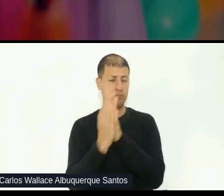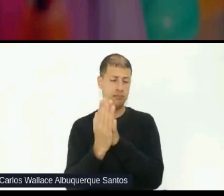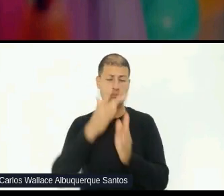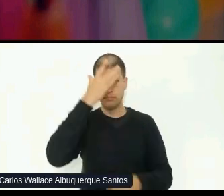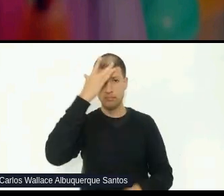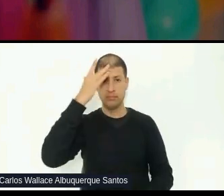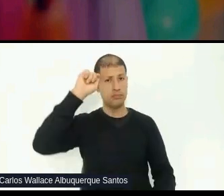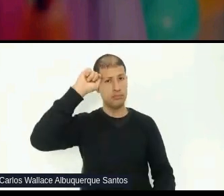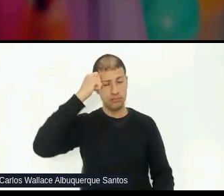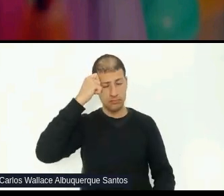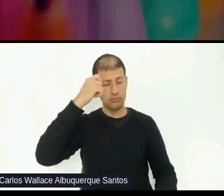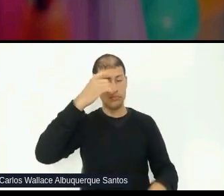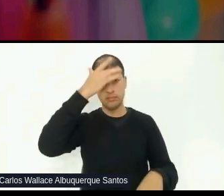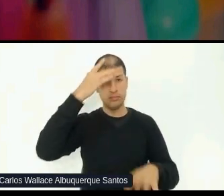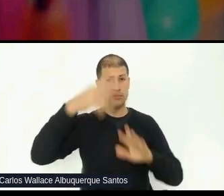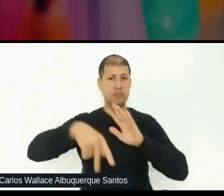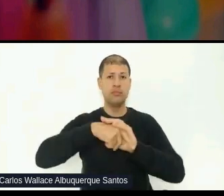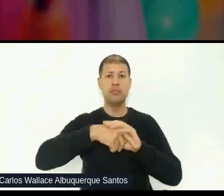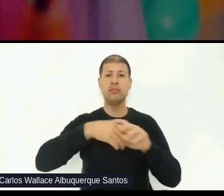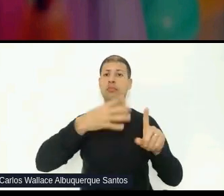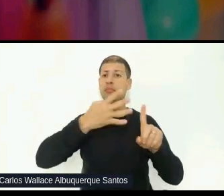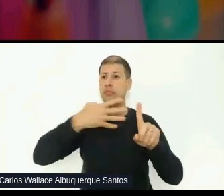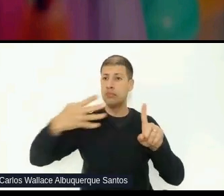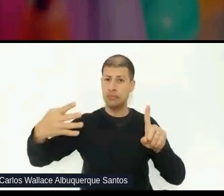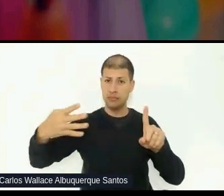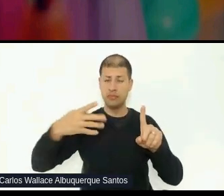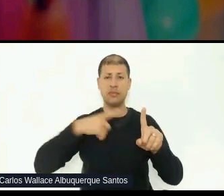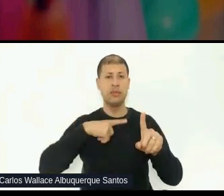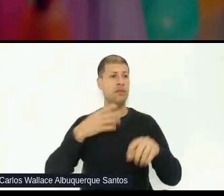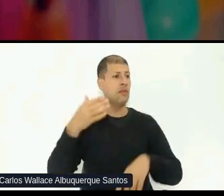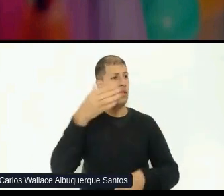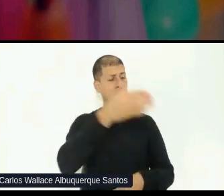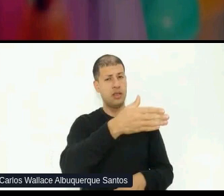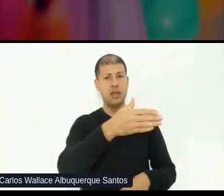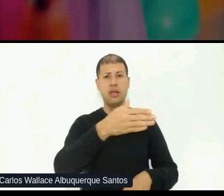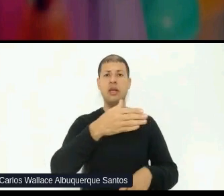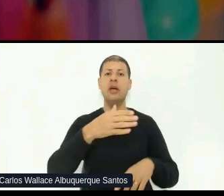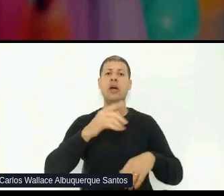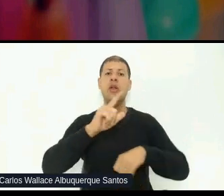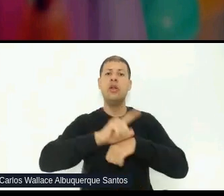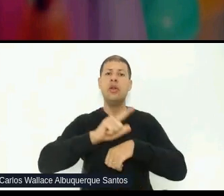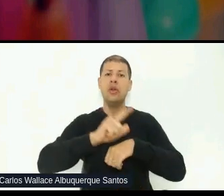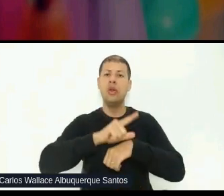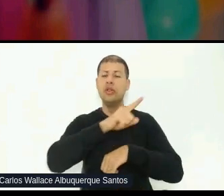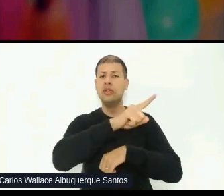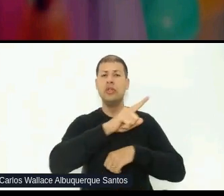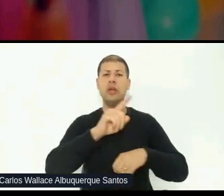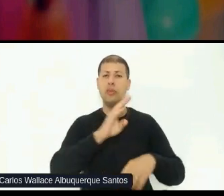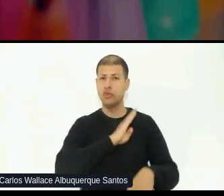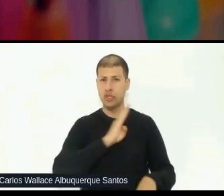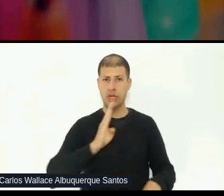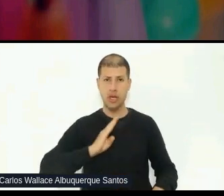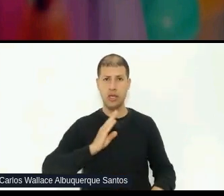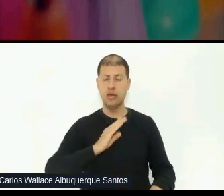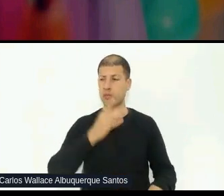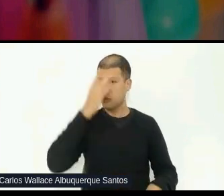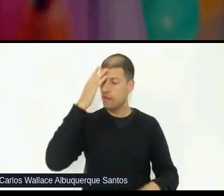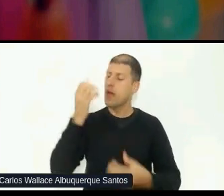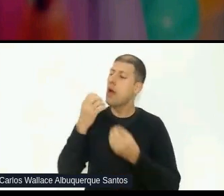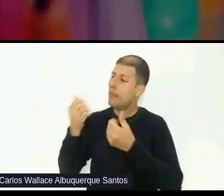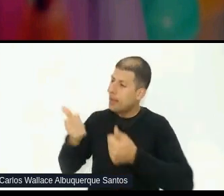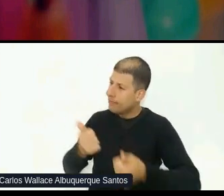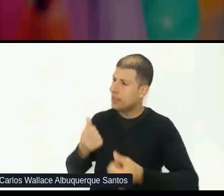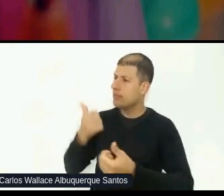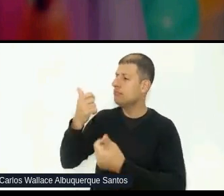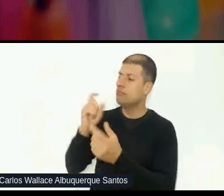pessoa LGBT for numa loja da Boticário, ela vai ser bem atendida? Ela vai ter ali